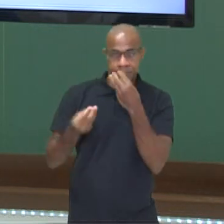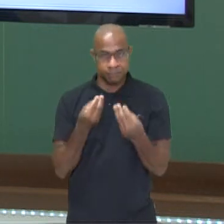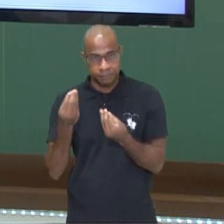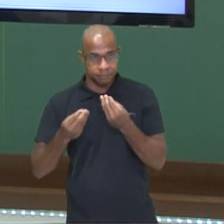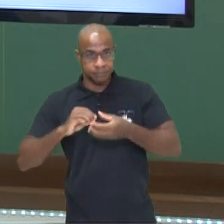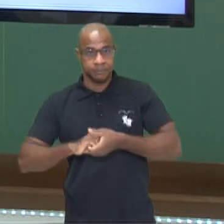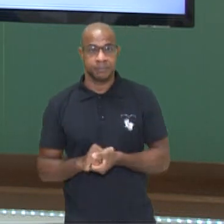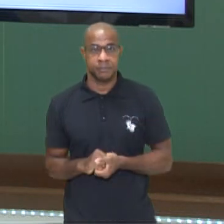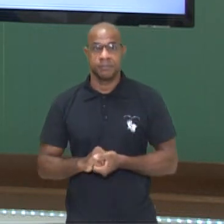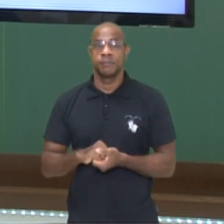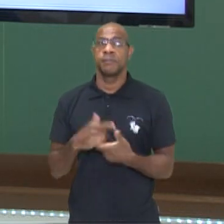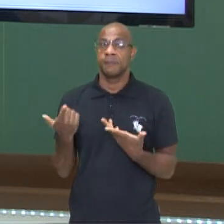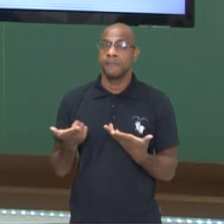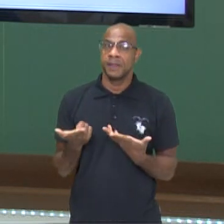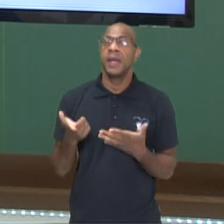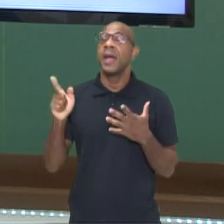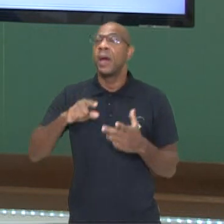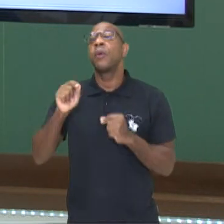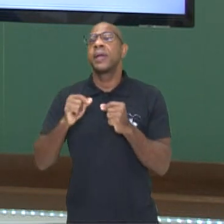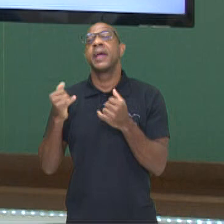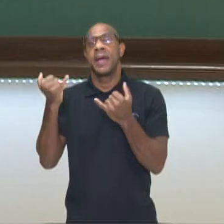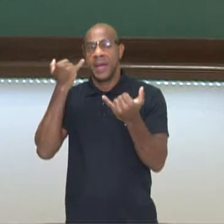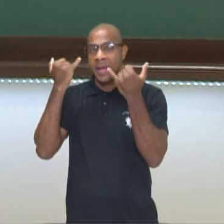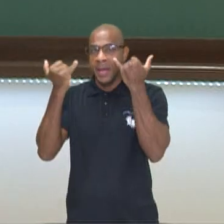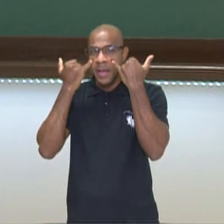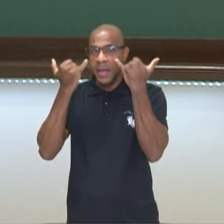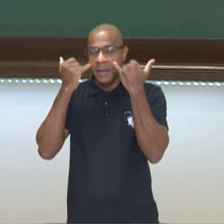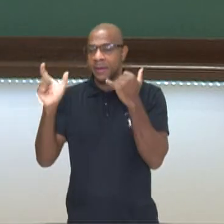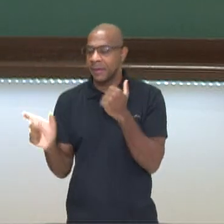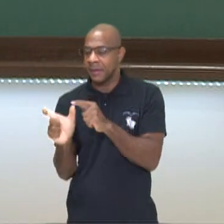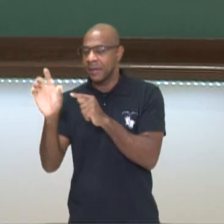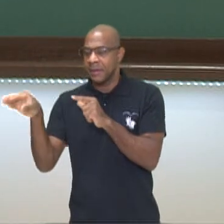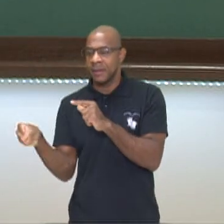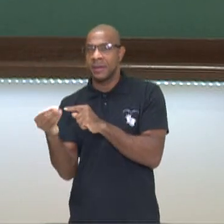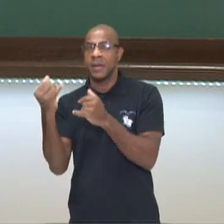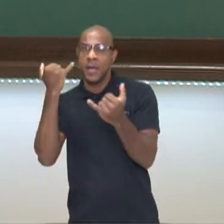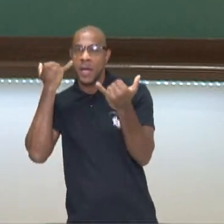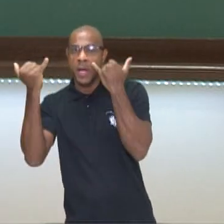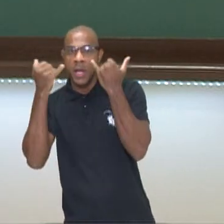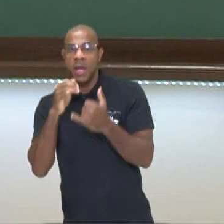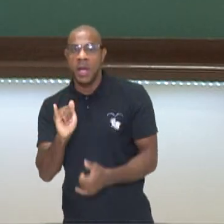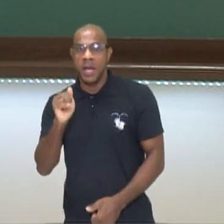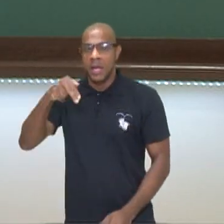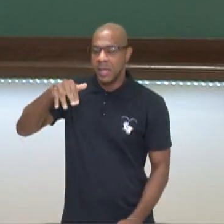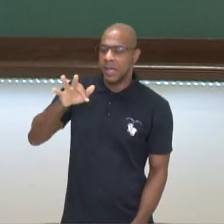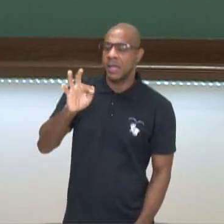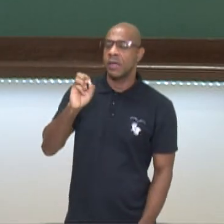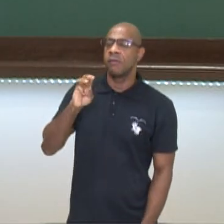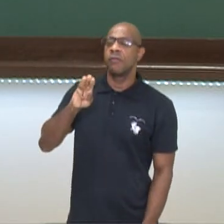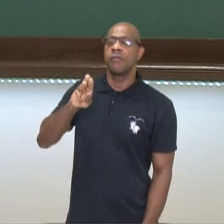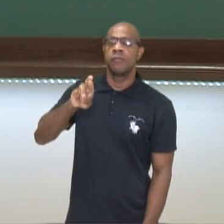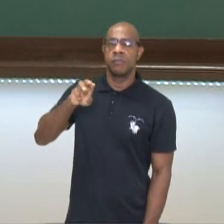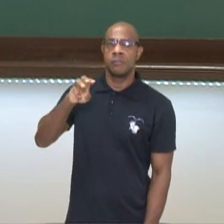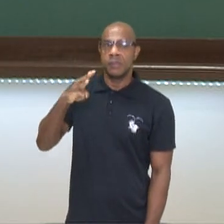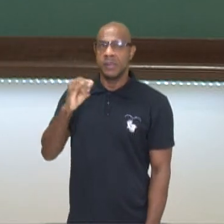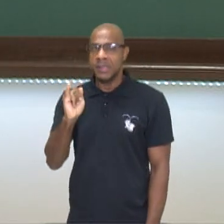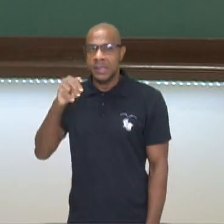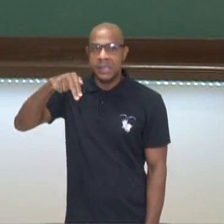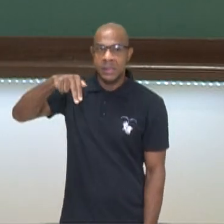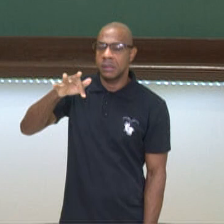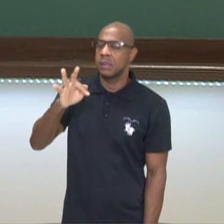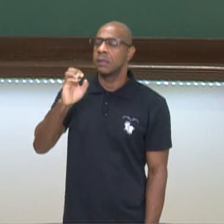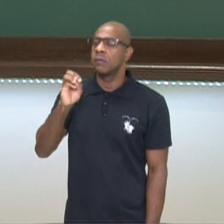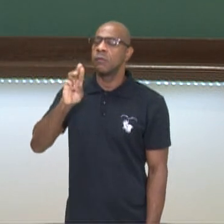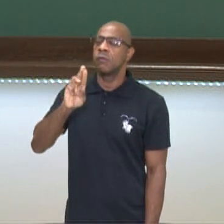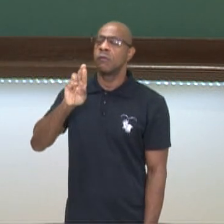sobre saúde são informativos. Isso, você pode ter pensado em outra característica, mas uma